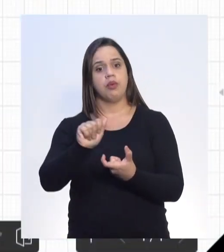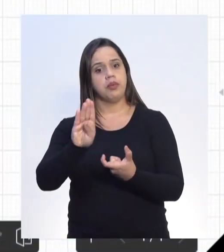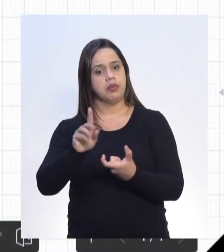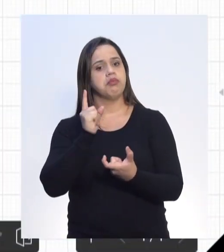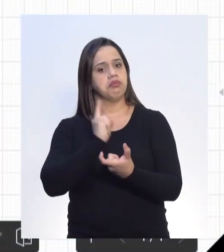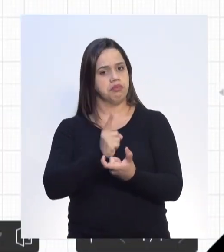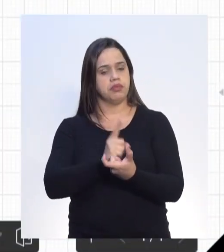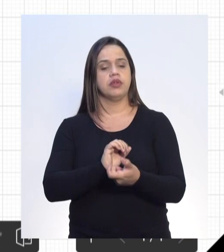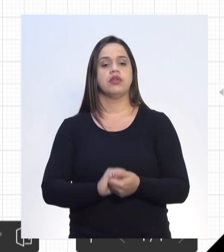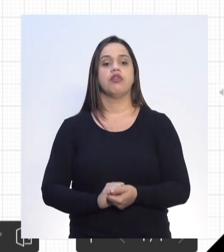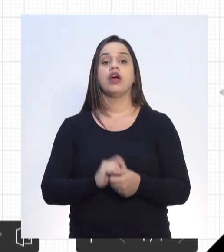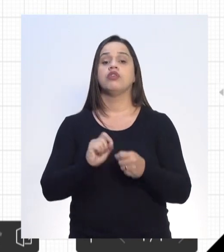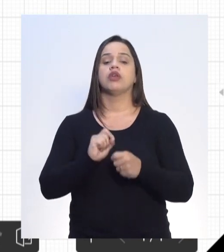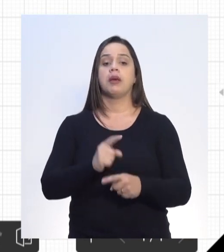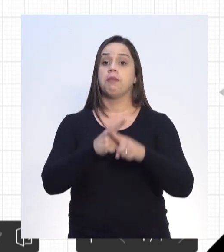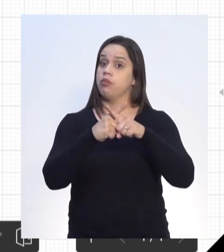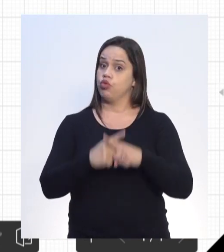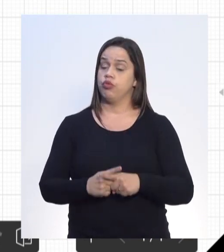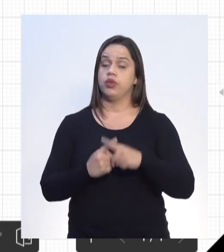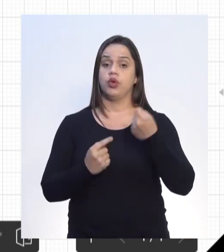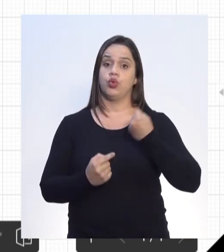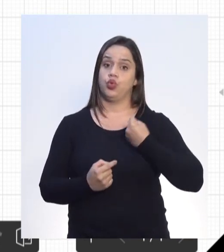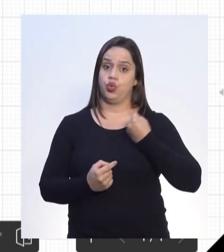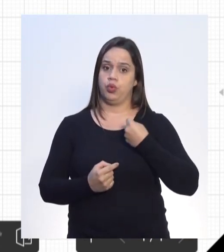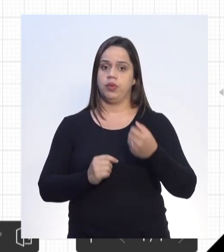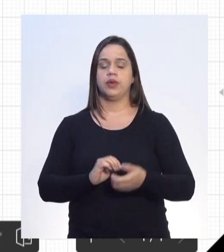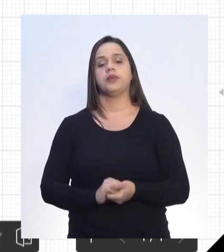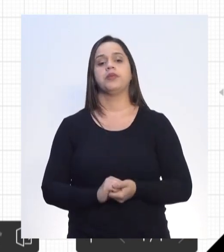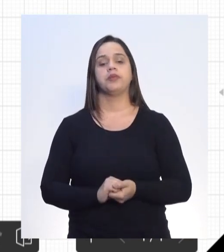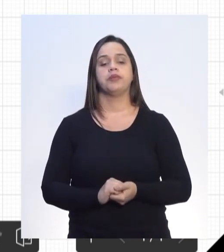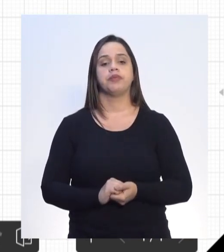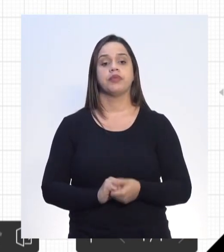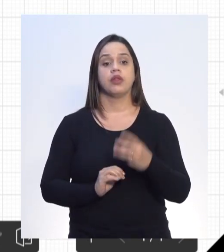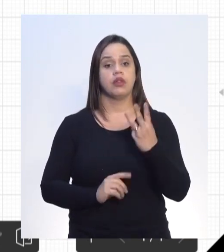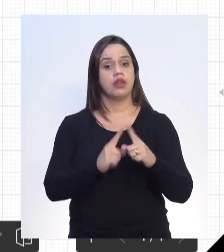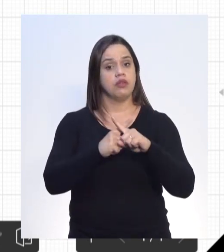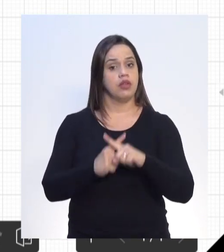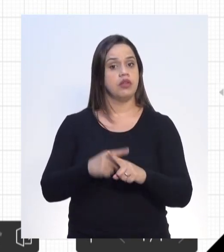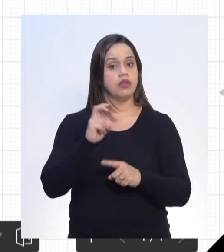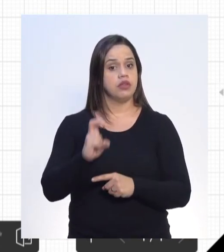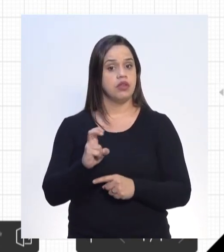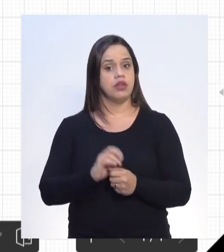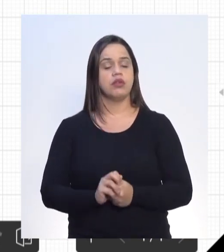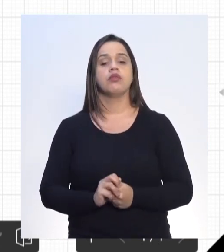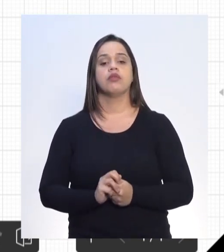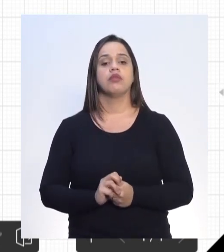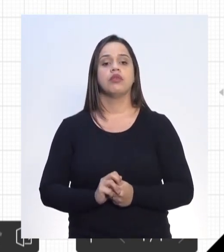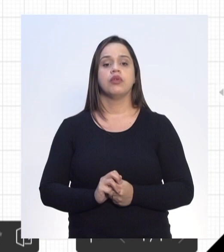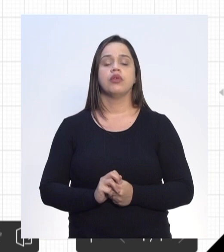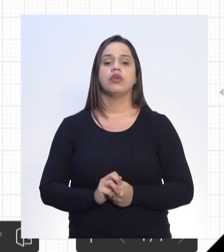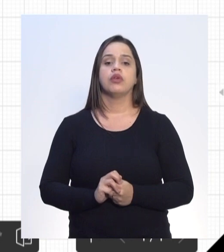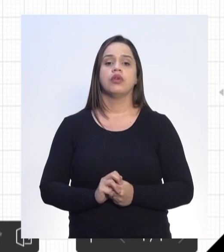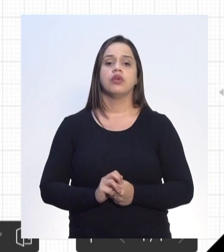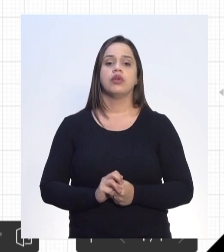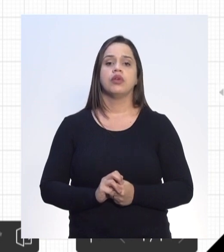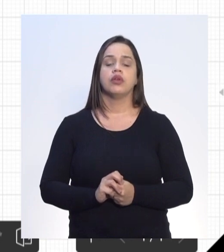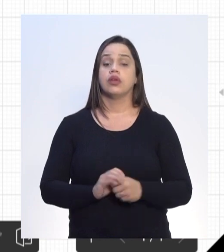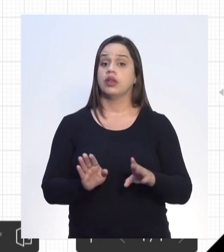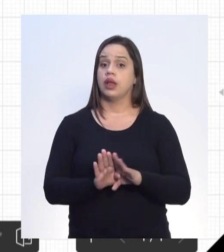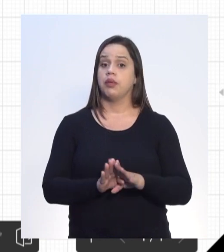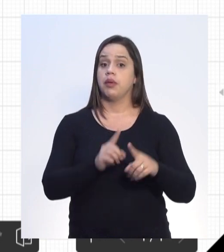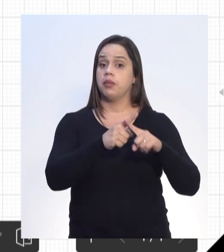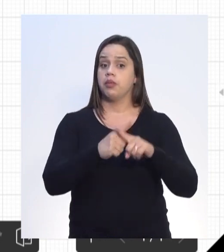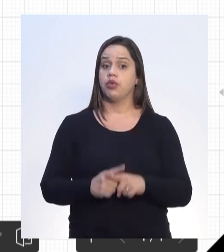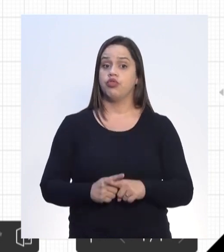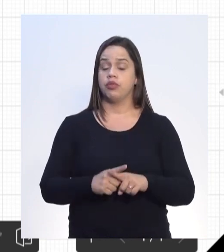multiplicar os coeficientes, né? A parte numérica, 3 vezes 5, que vai multiplicar aí a parte